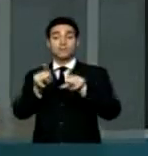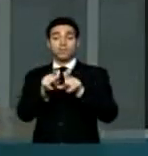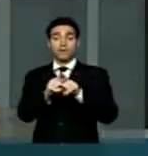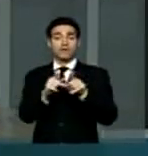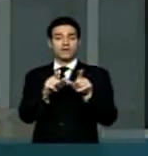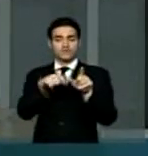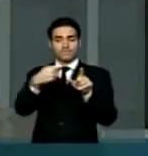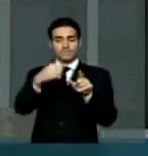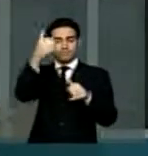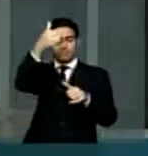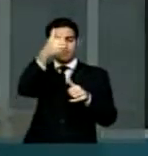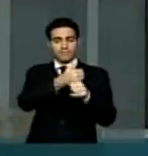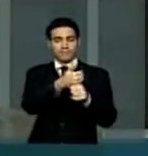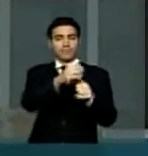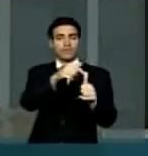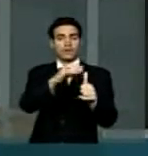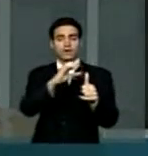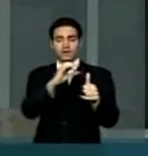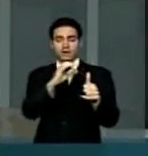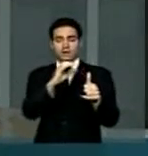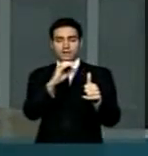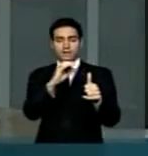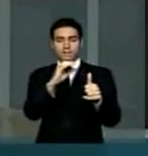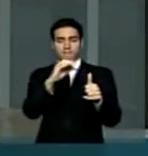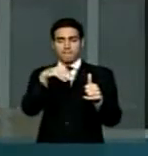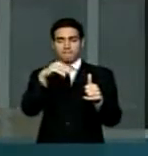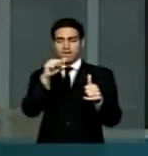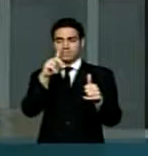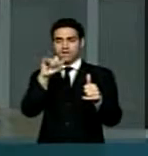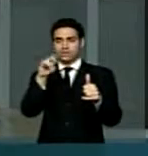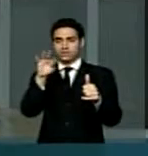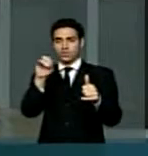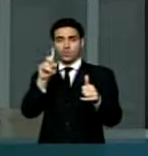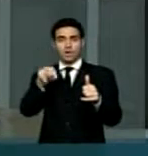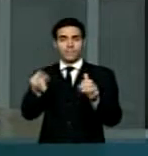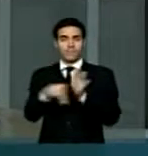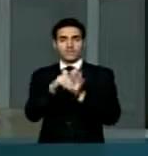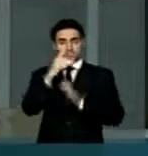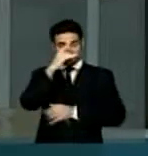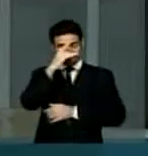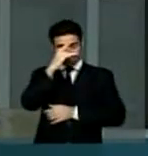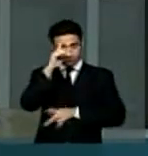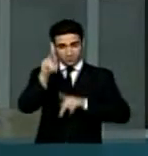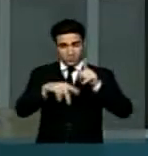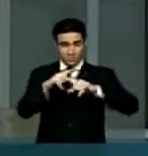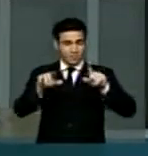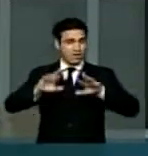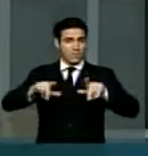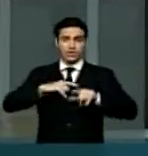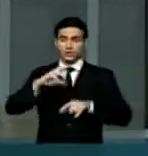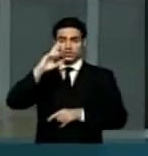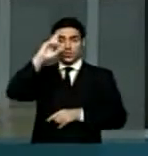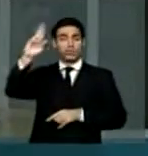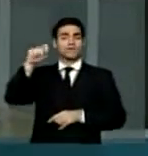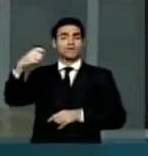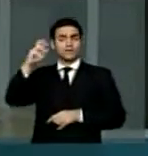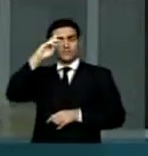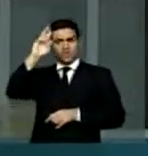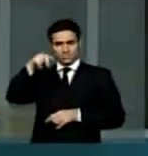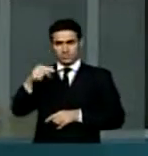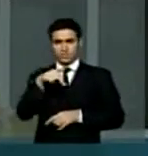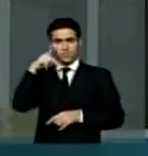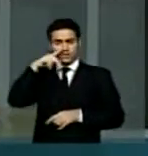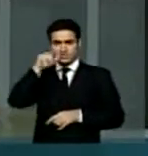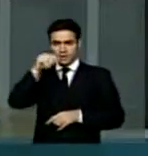ao povo e não pertencem àqueles que derramaram o vil metal, muitas vezes, para eleger